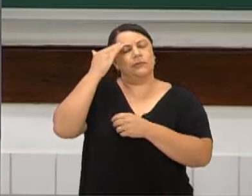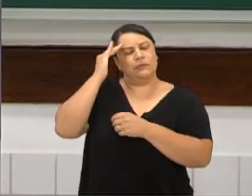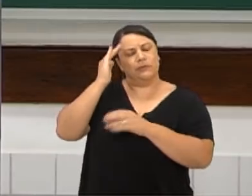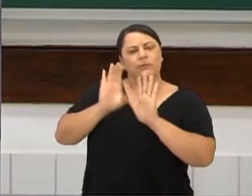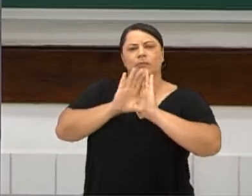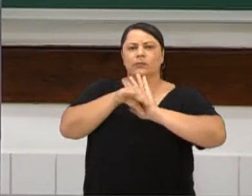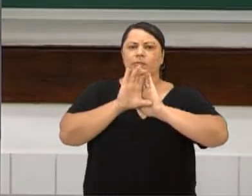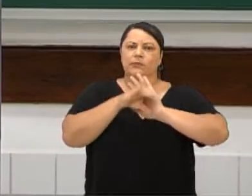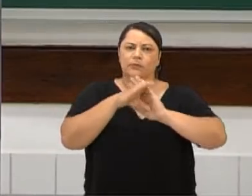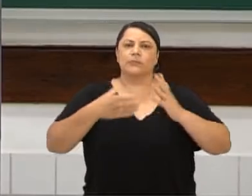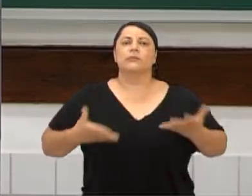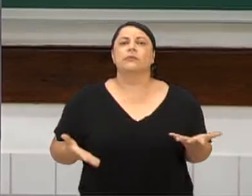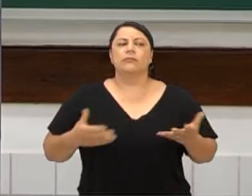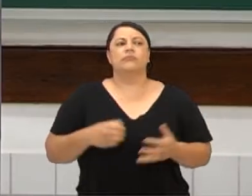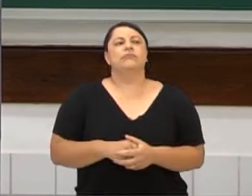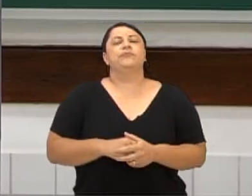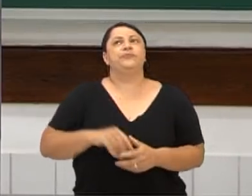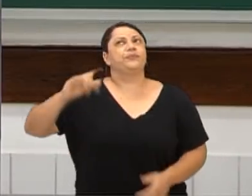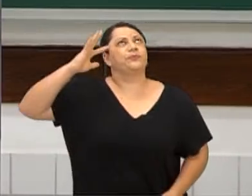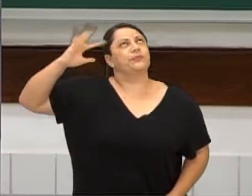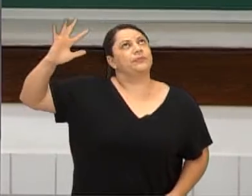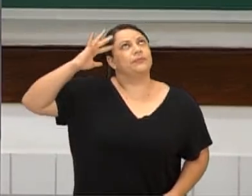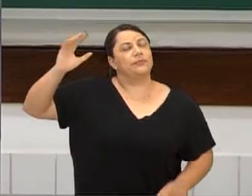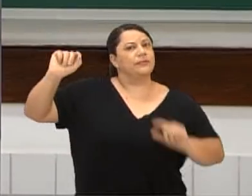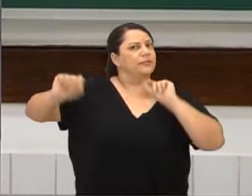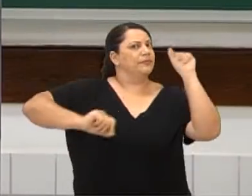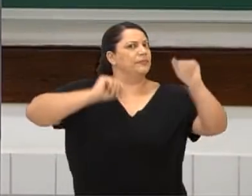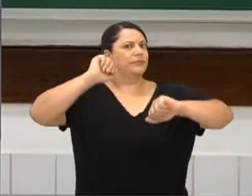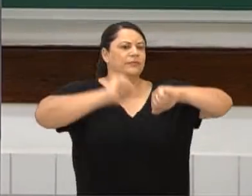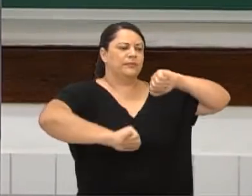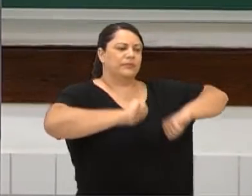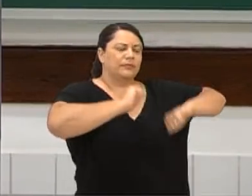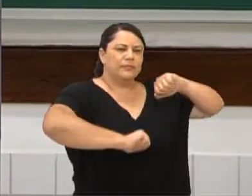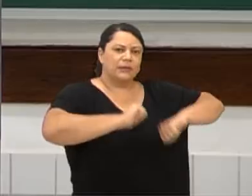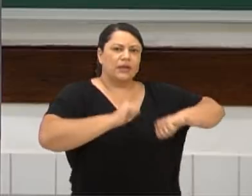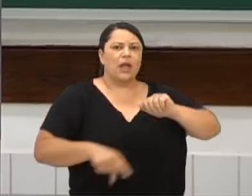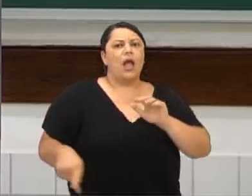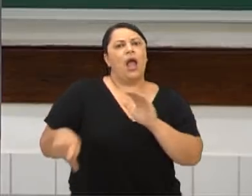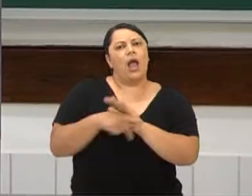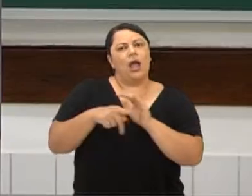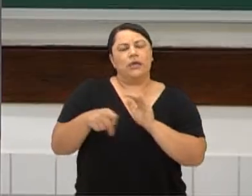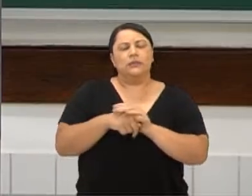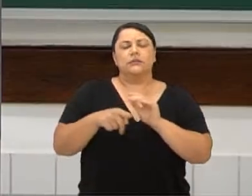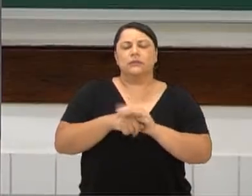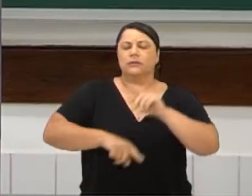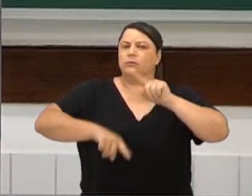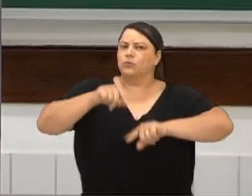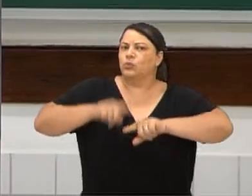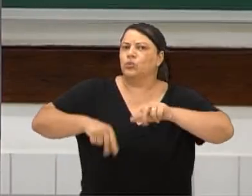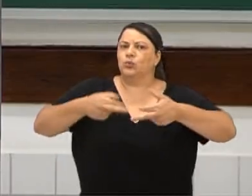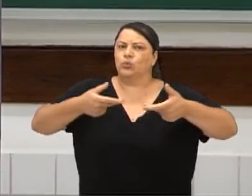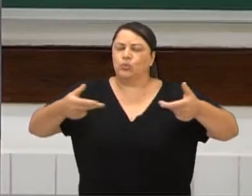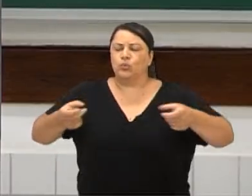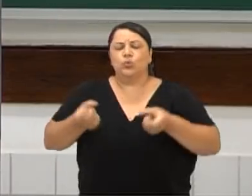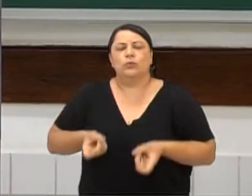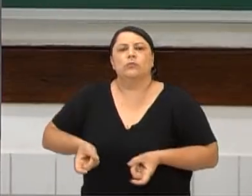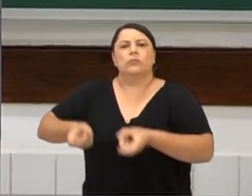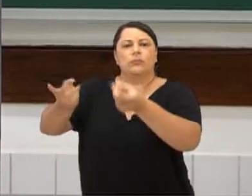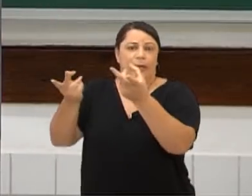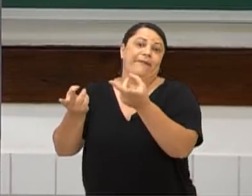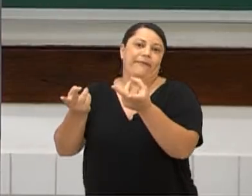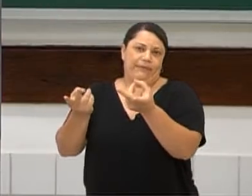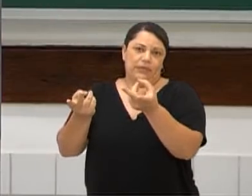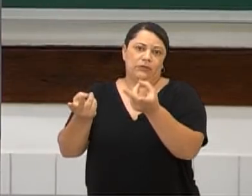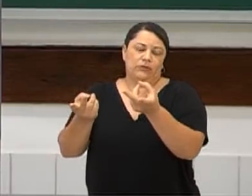conceito é o seguinte. Imagina uma empresa que o seu produto final, aquilo que ela vende para o consumidor, é